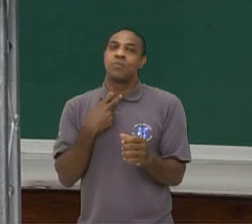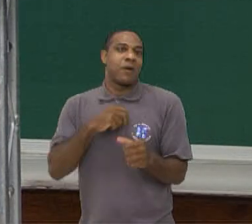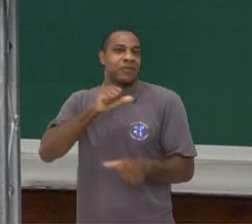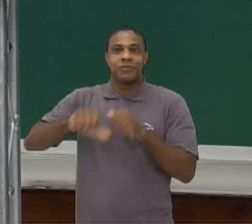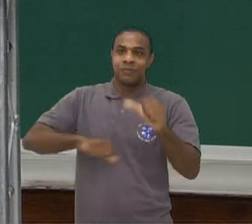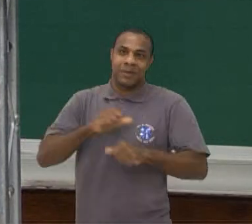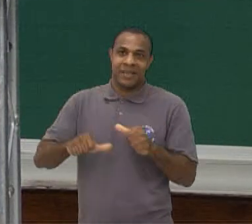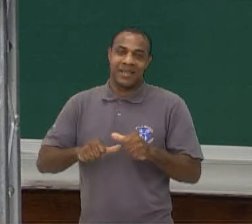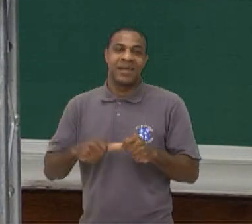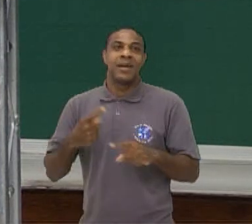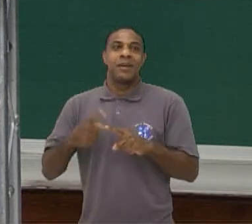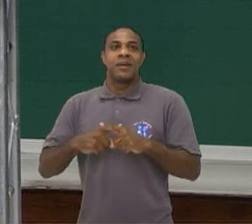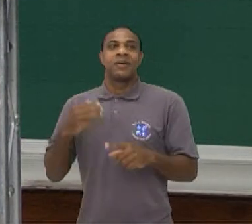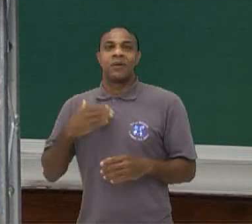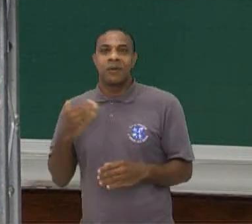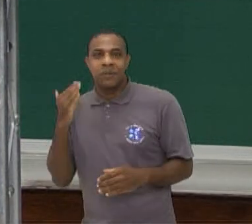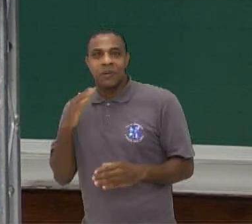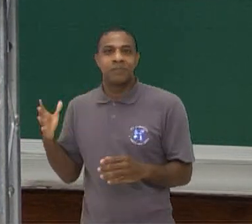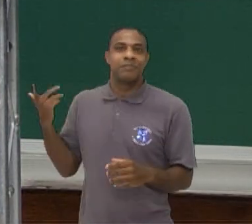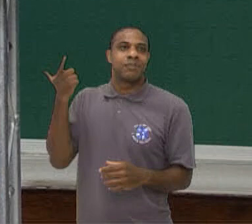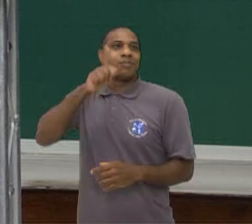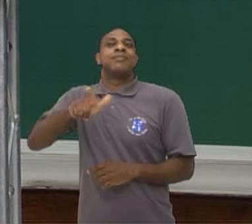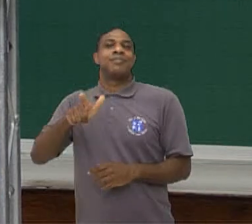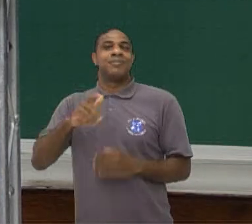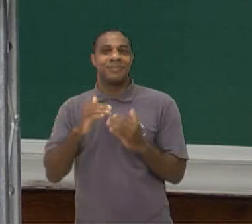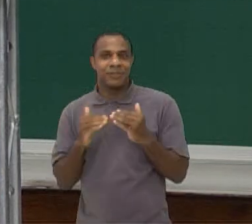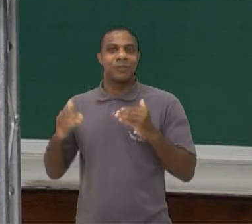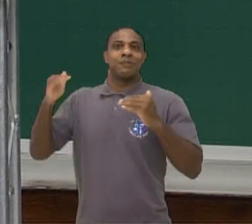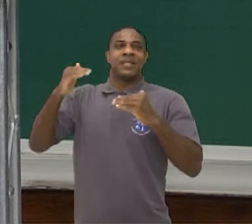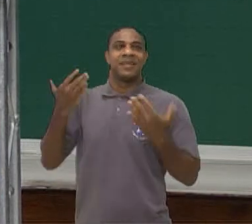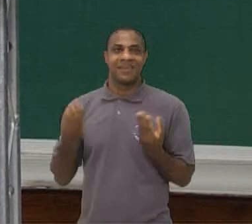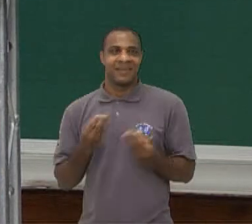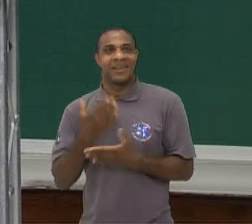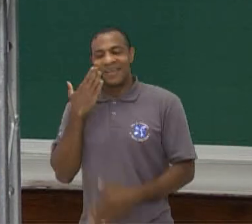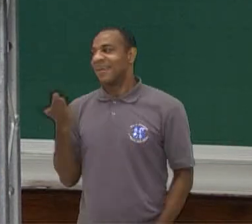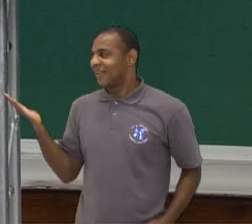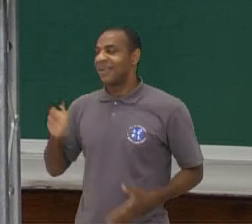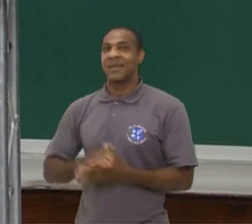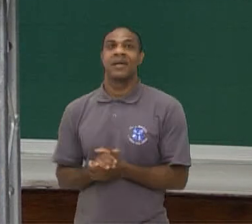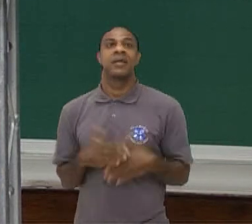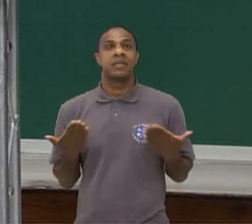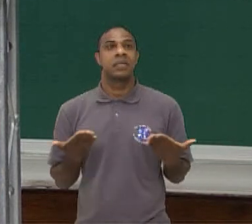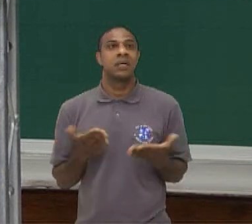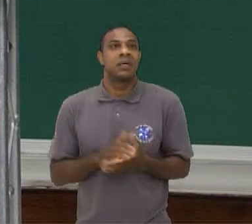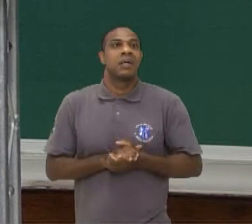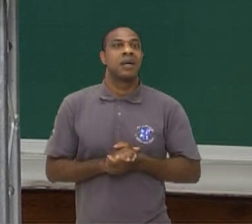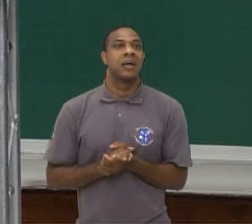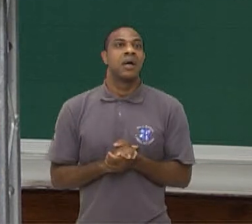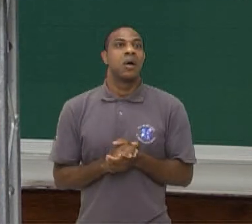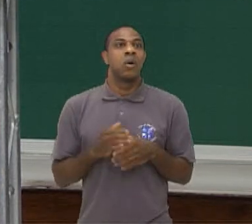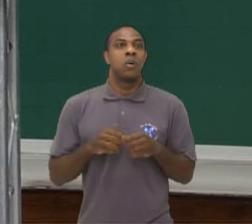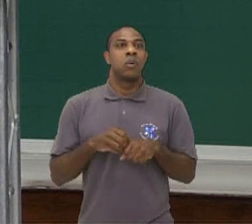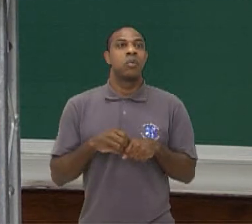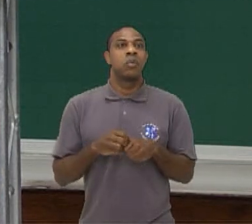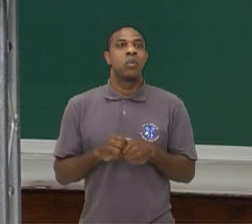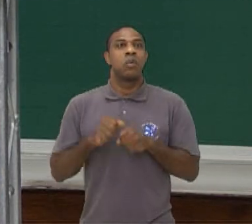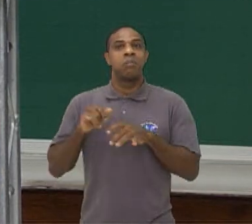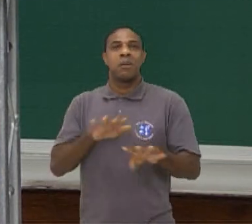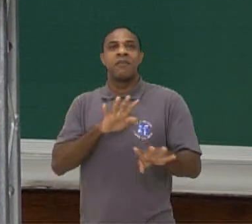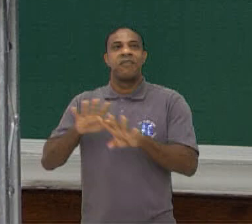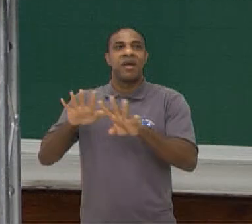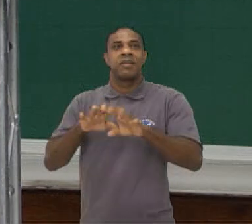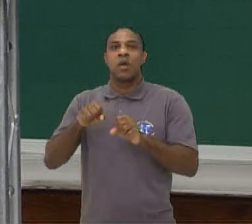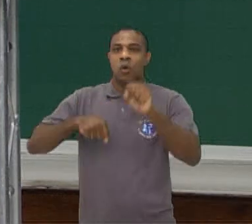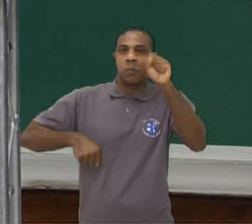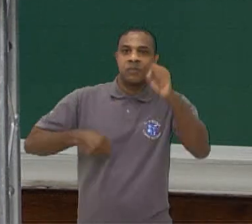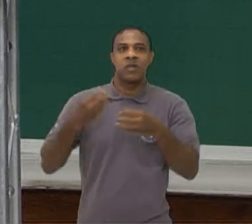superação, né? Da superação e da fim da exploração. Então, o Manifesto Comunista é uma das principais obras onde está essa teoria. Ela é da